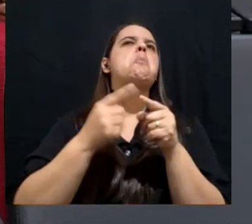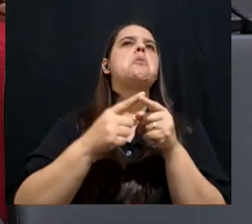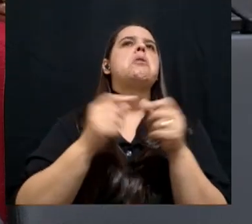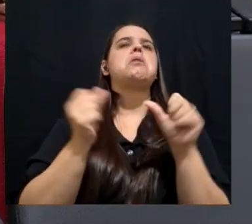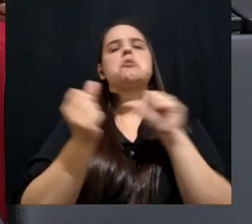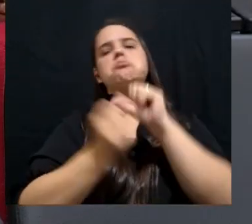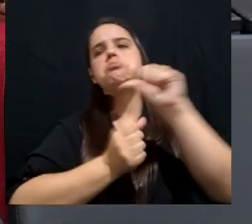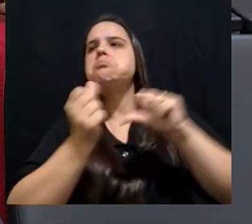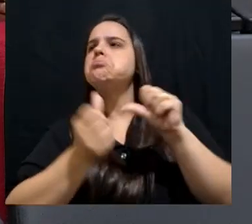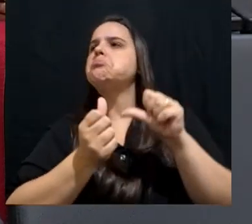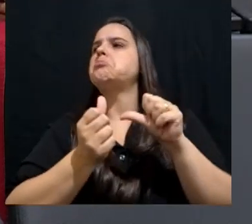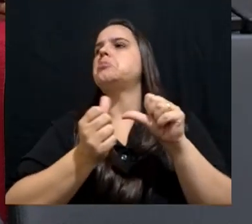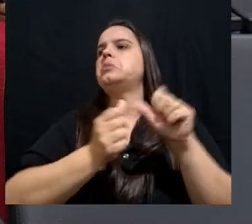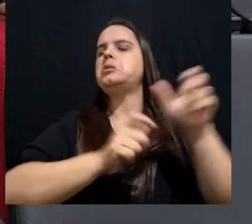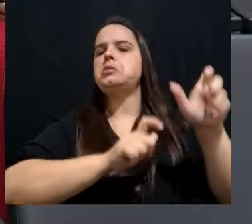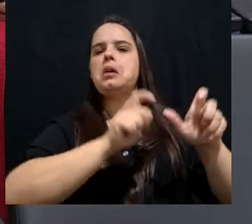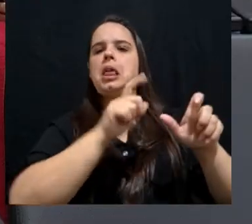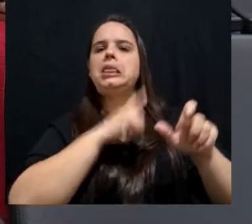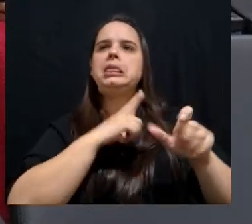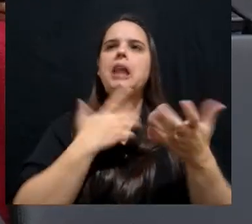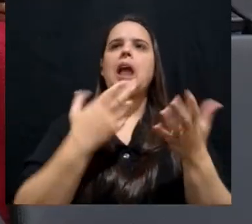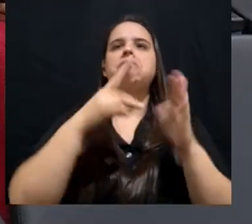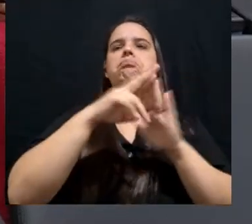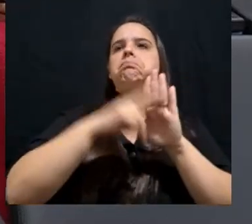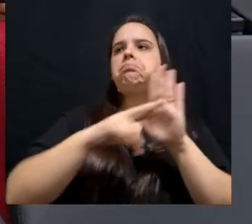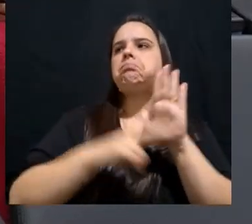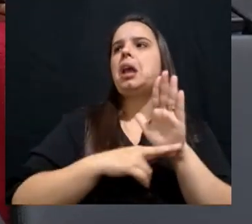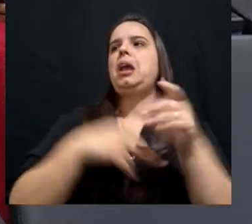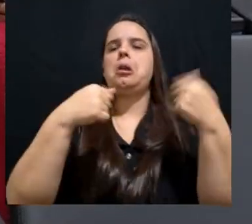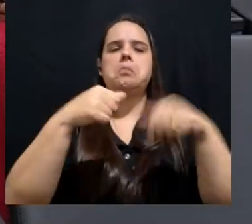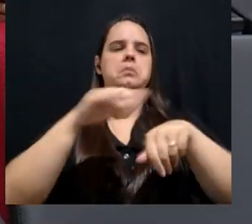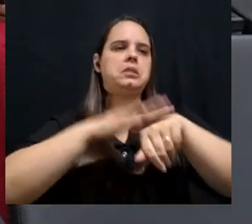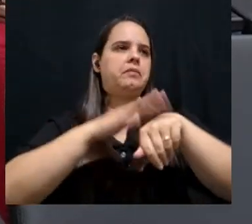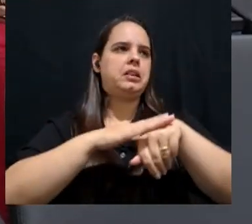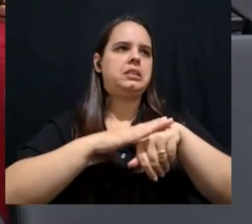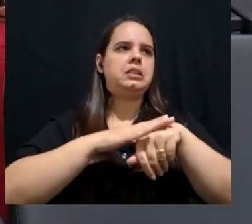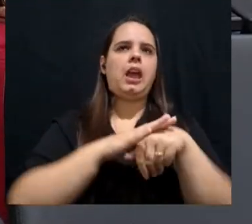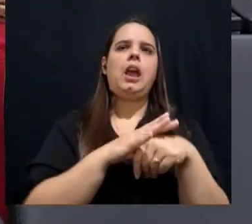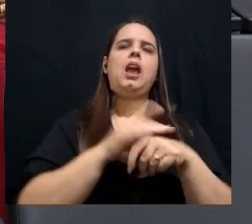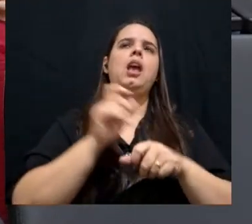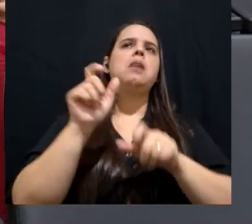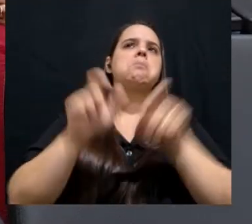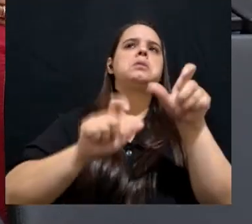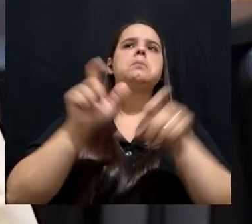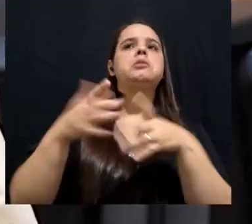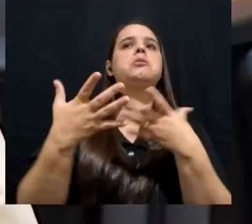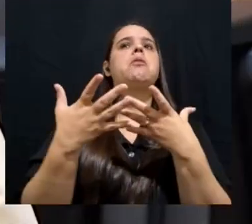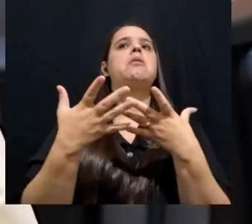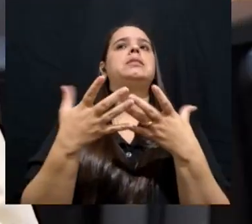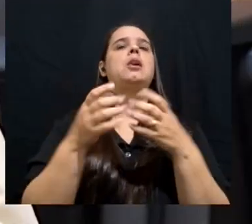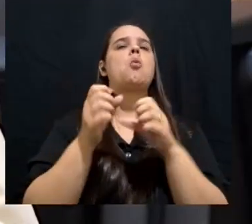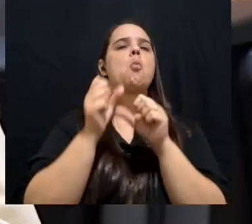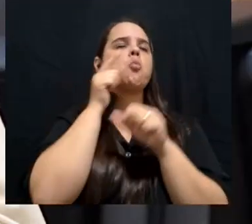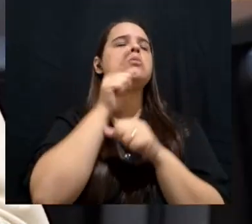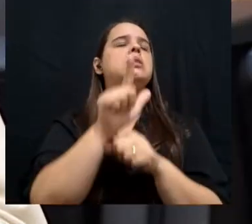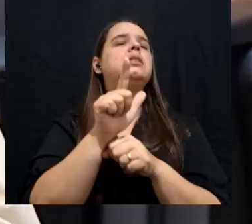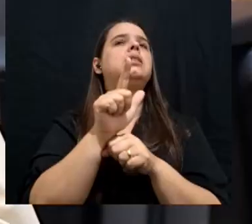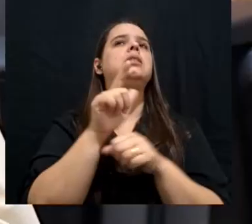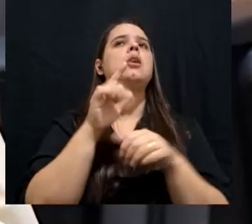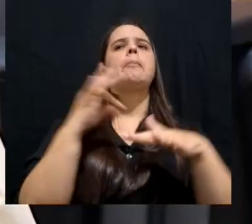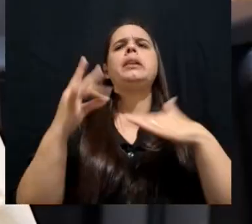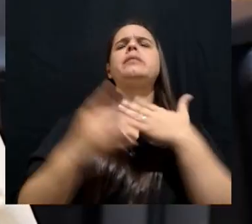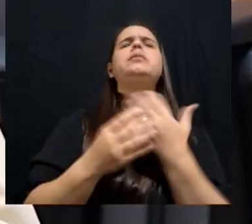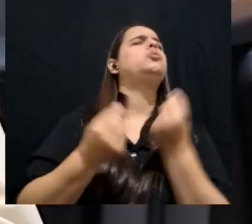alguns pré-requisitos que o pessoal precisa se adequar para poder ter esse benefício, vereador? Olha, o